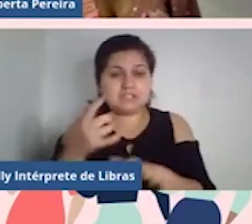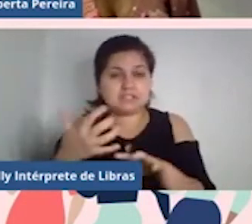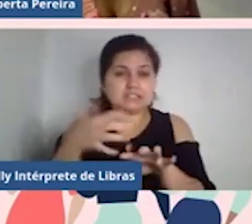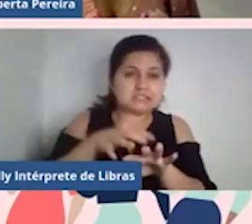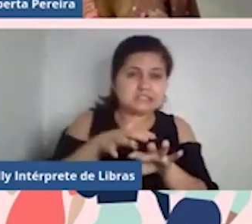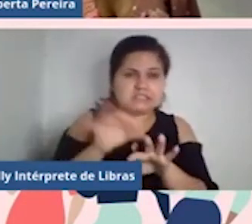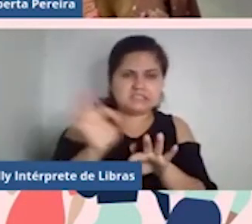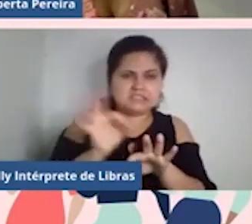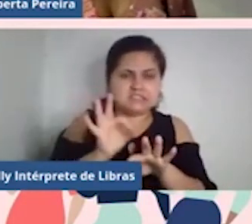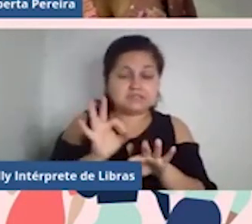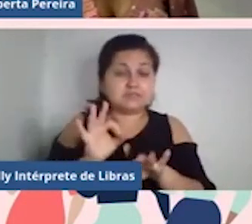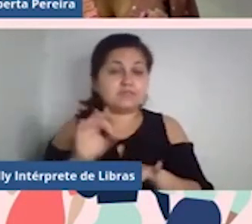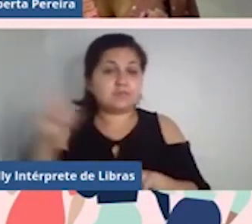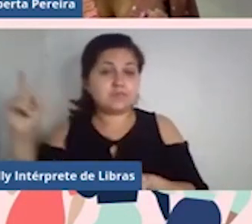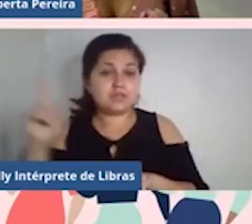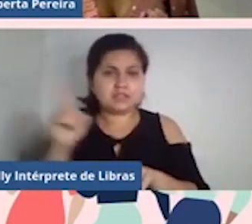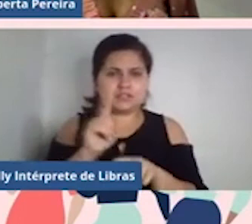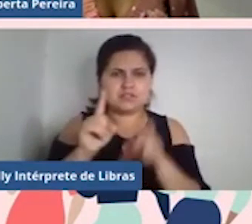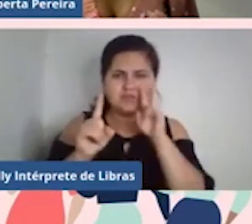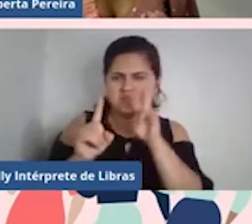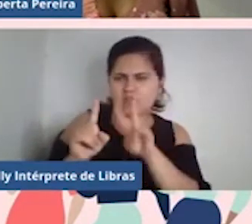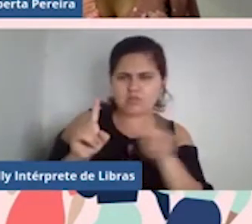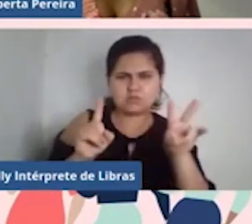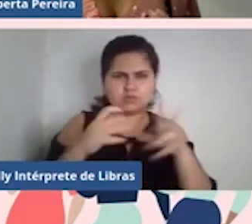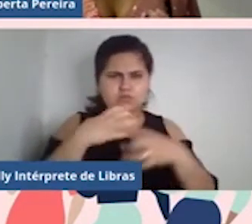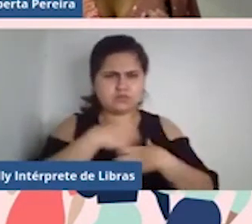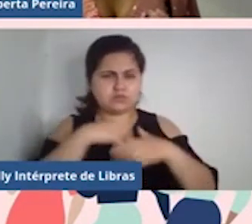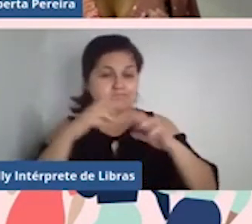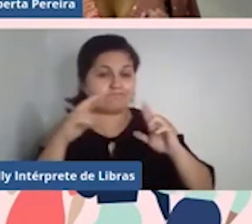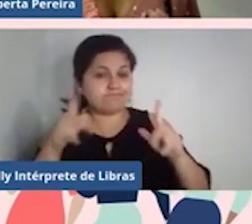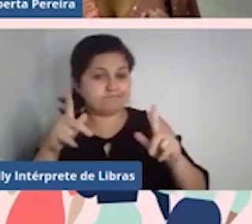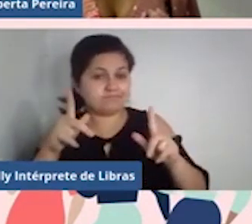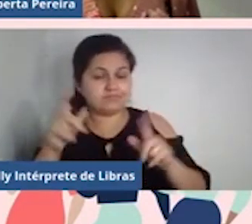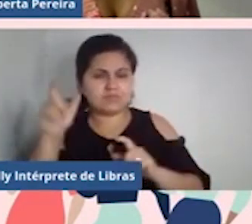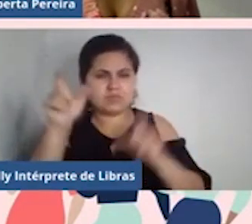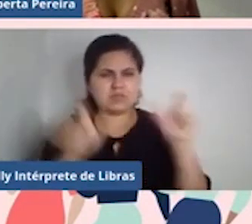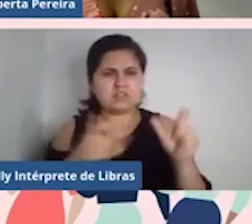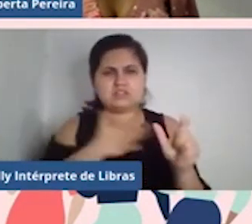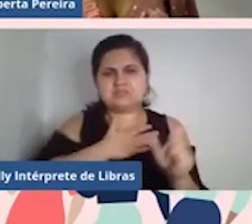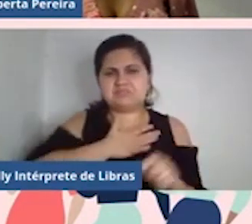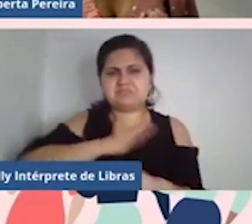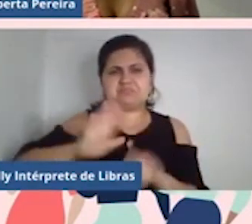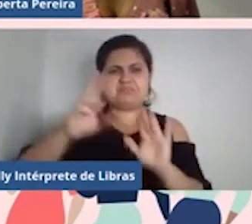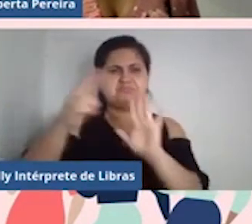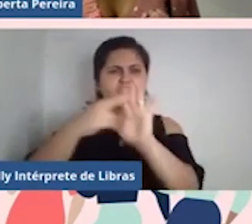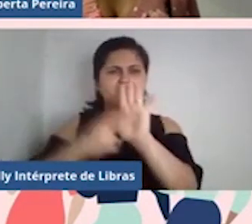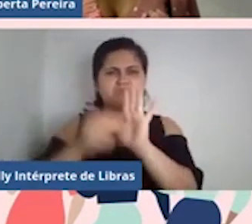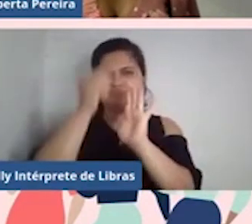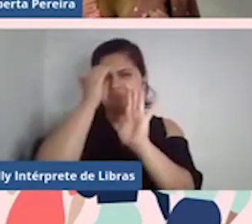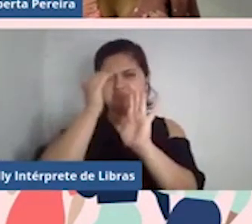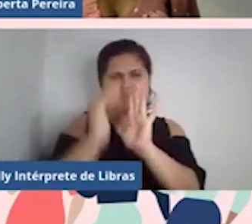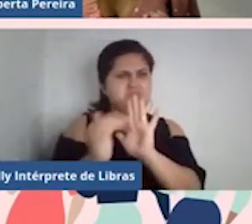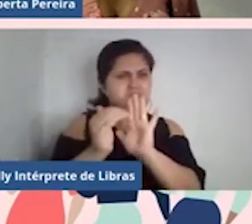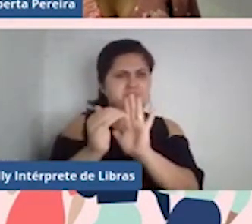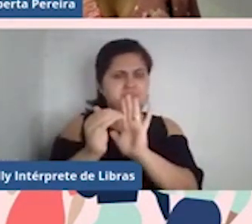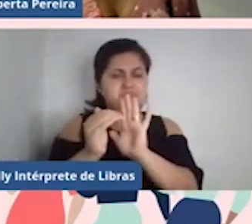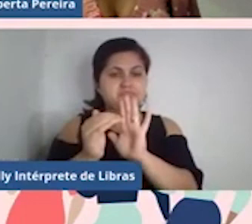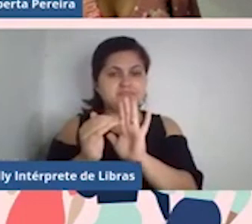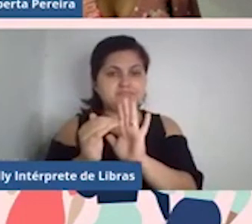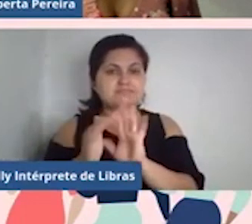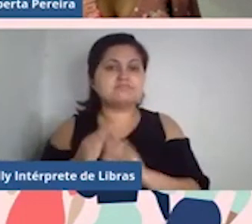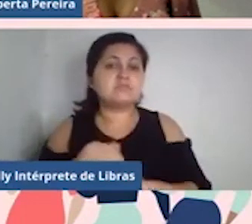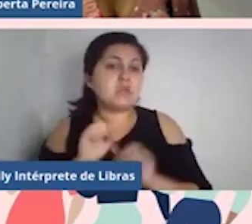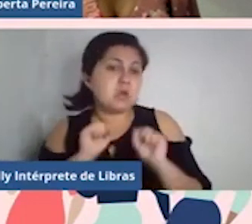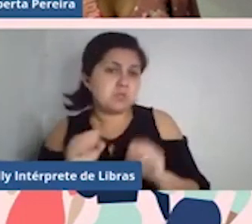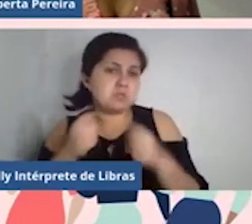encaixam, pelas que veem as coisas de um modo diferente, pelas que não gostam de regras e não respeitam o status quo.